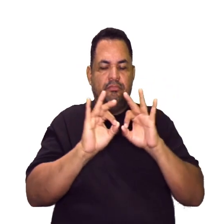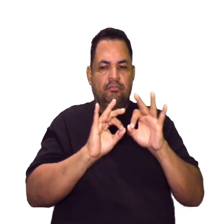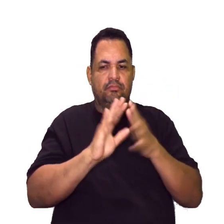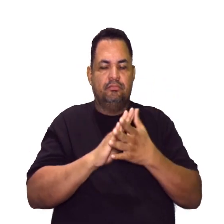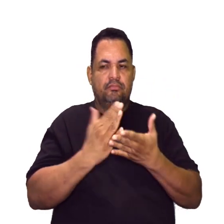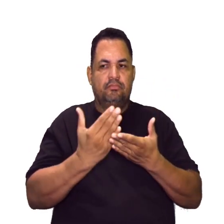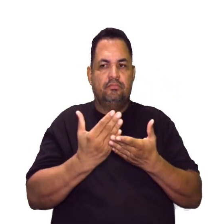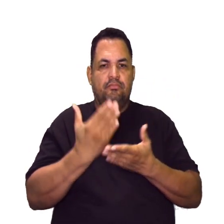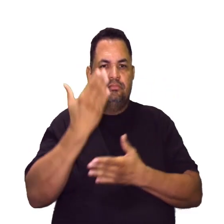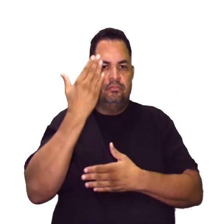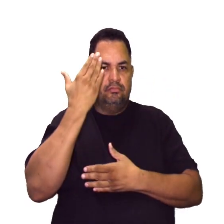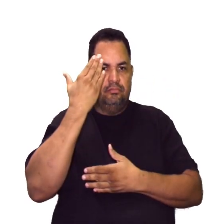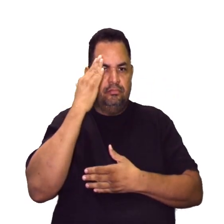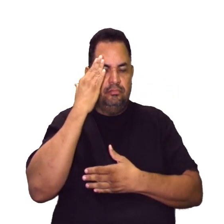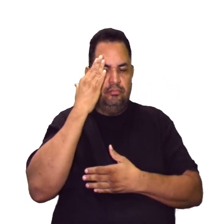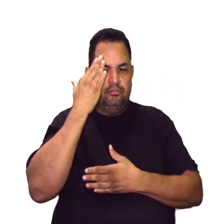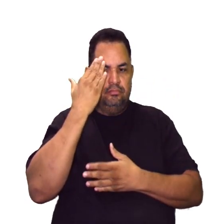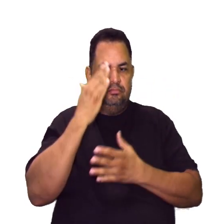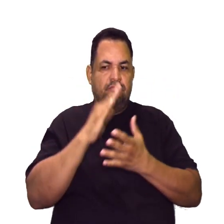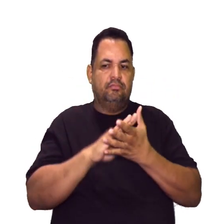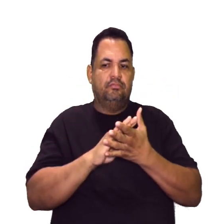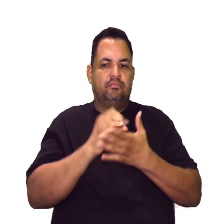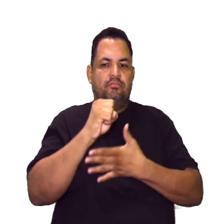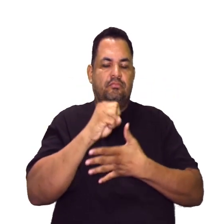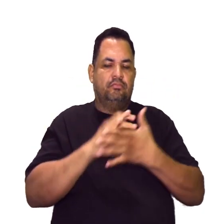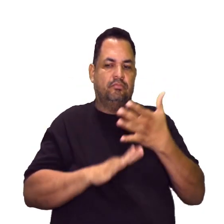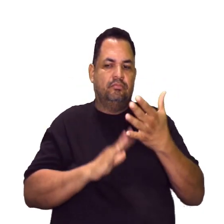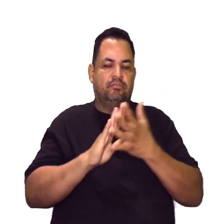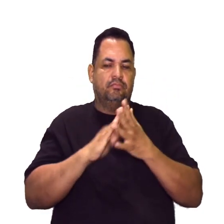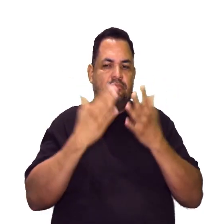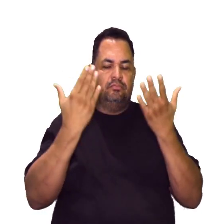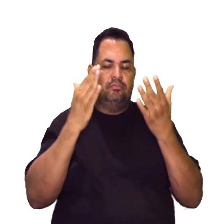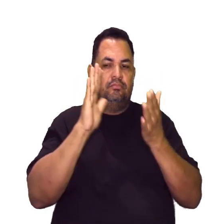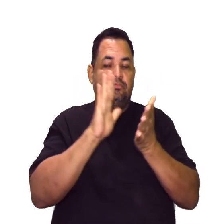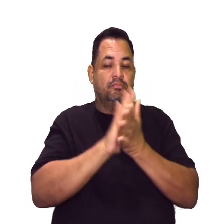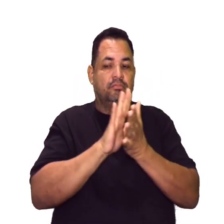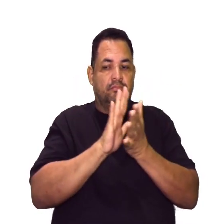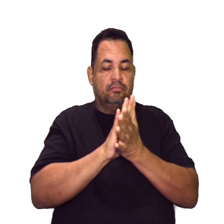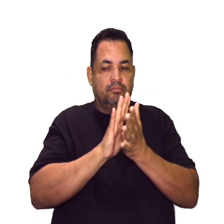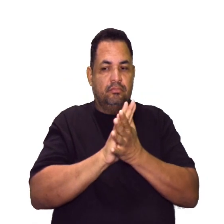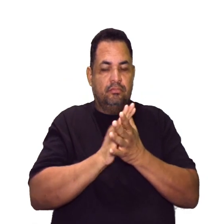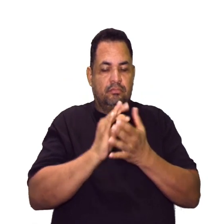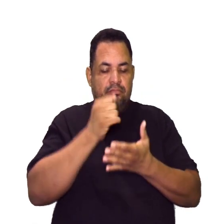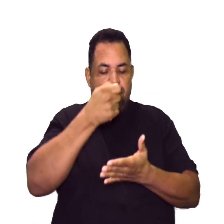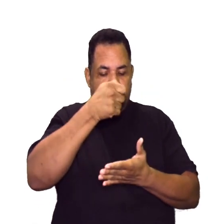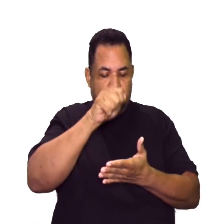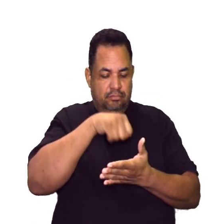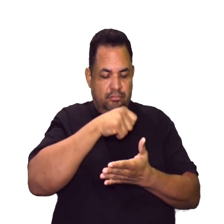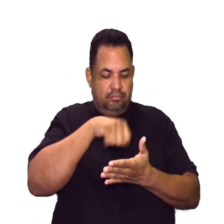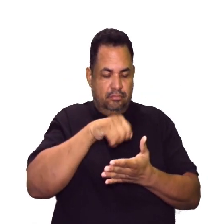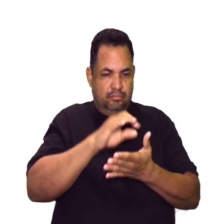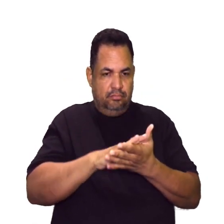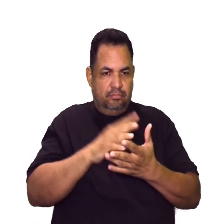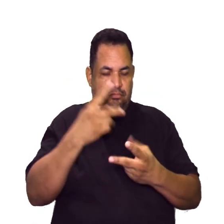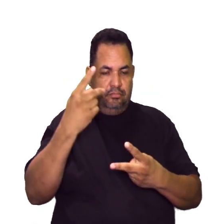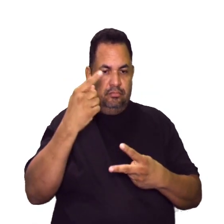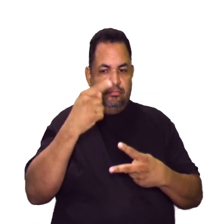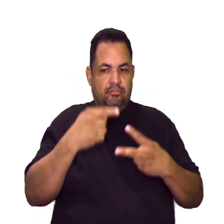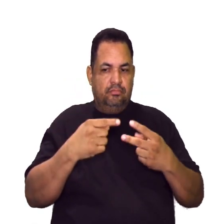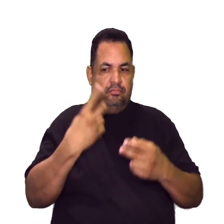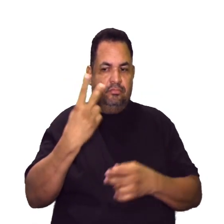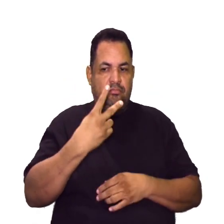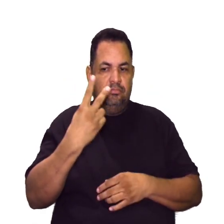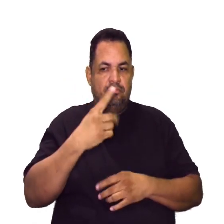a efetivação do seu aprendizado, parabéns para quem assinalou na segunda